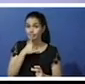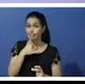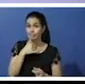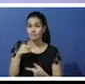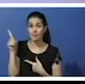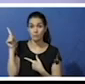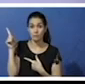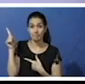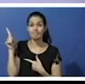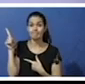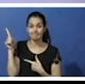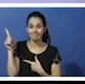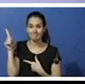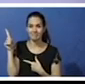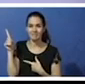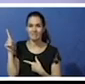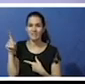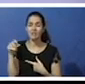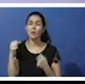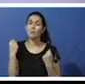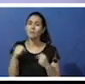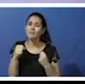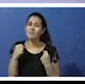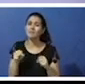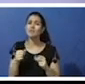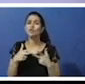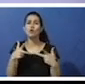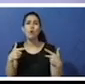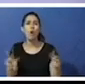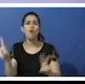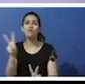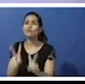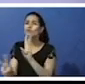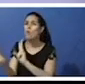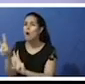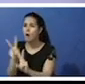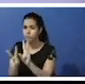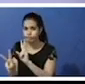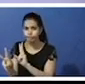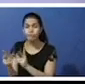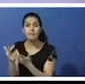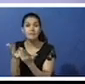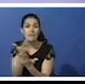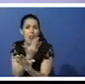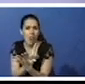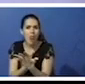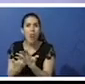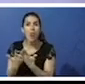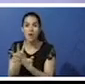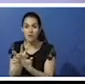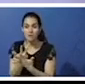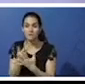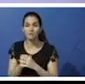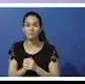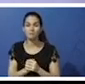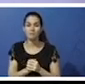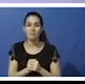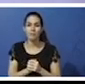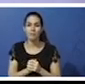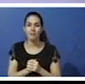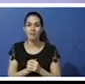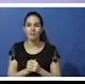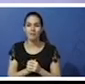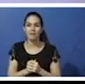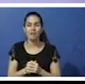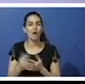tá? Às vezes, algumas atividades a gente coloca uma proposta um pouquinho diferente, mas que vai